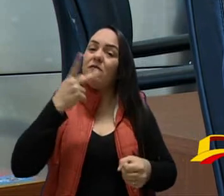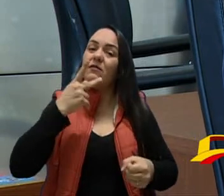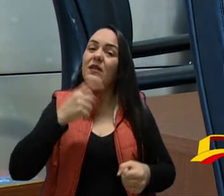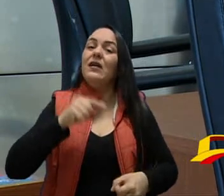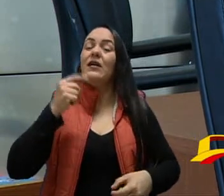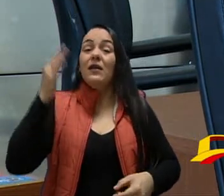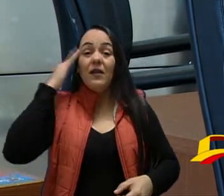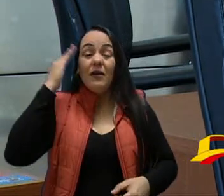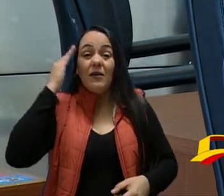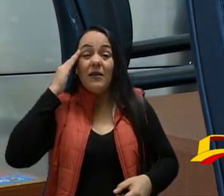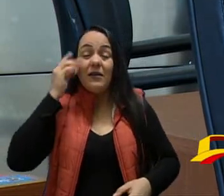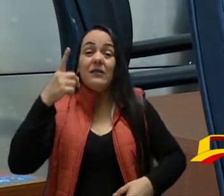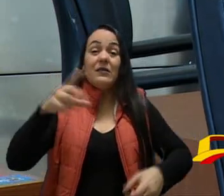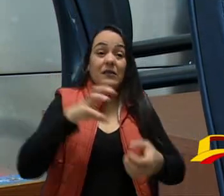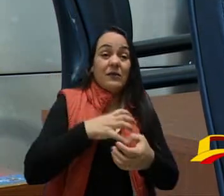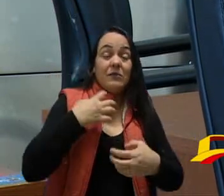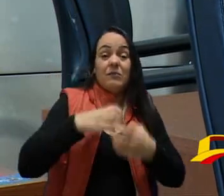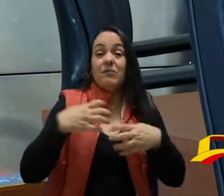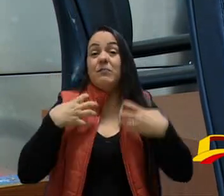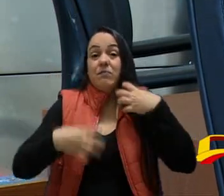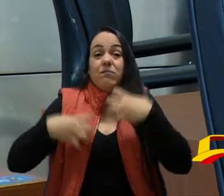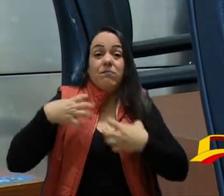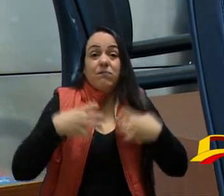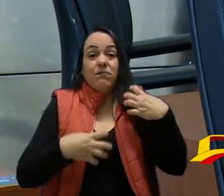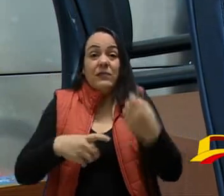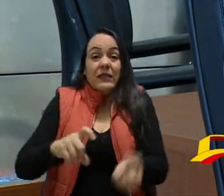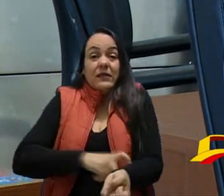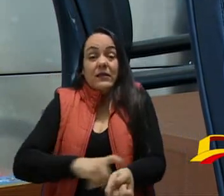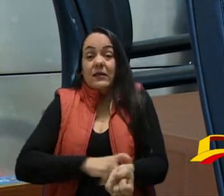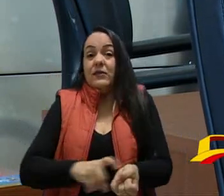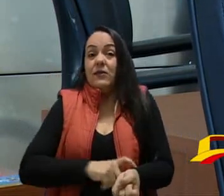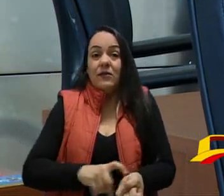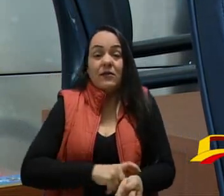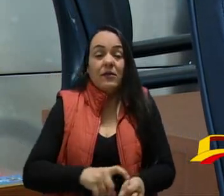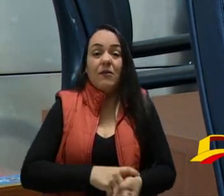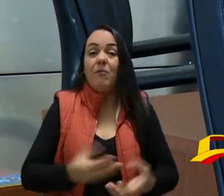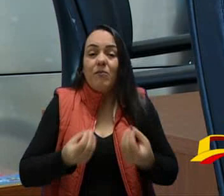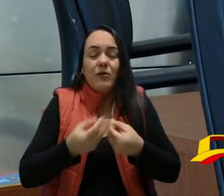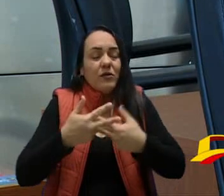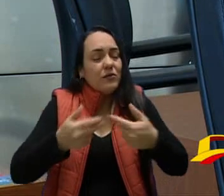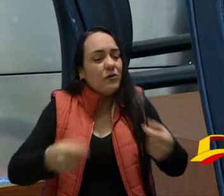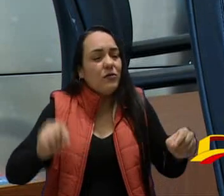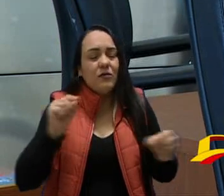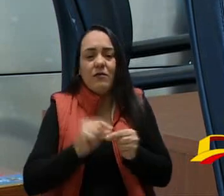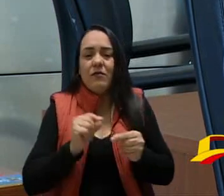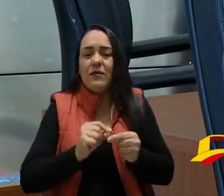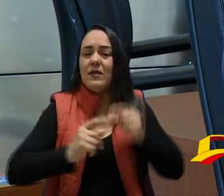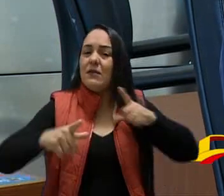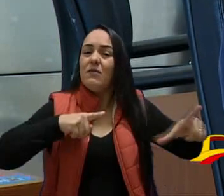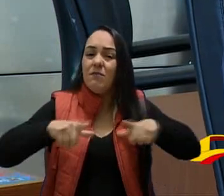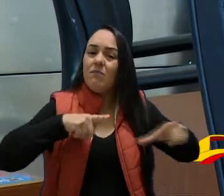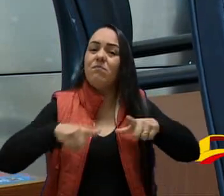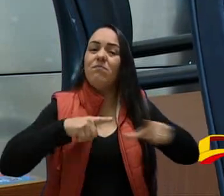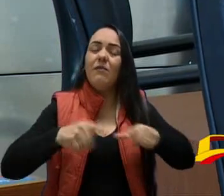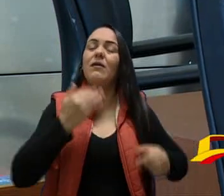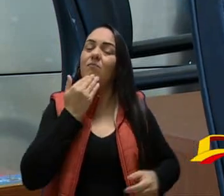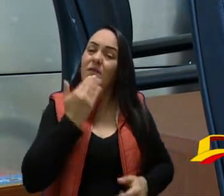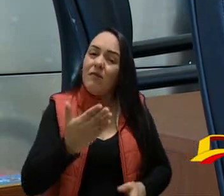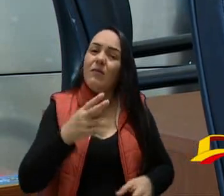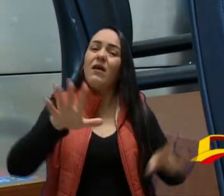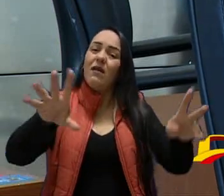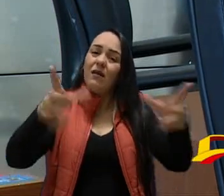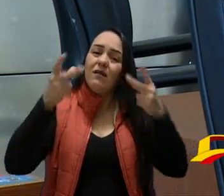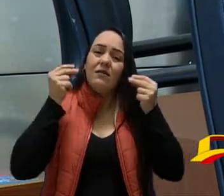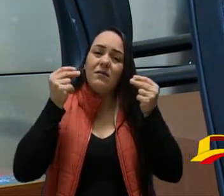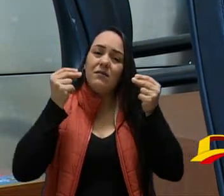sobrecarregados e estressados com muita atividade com ações desenvolvidos aí os brasileiros tá sendo difícil mas eu peço